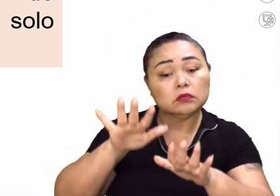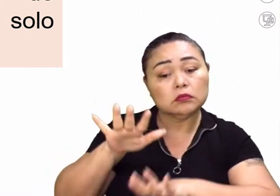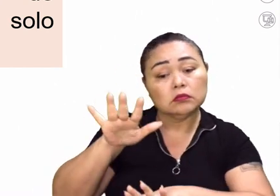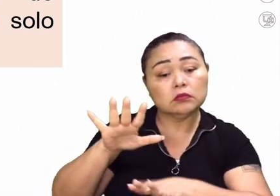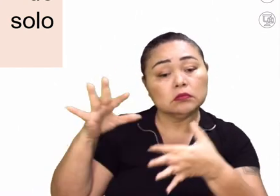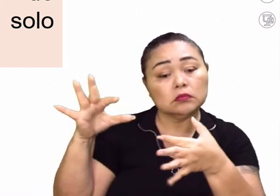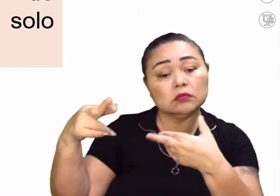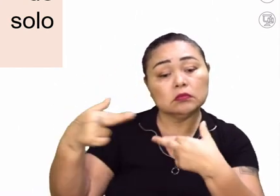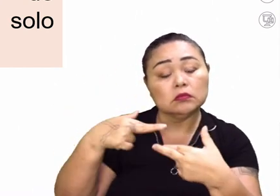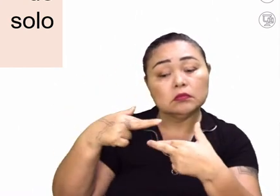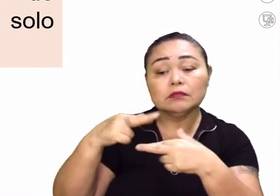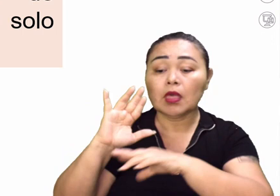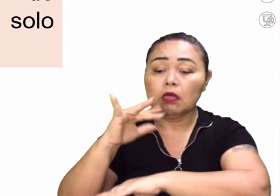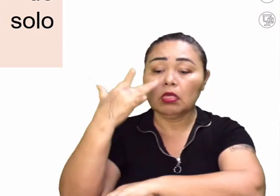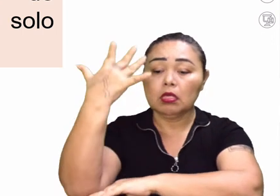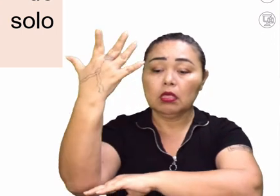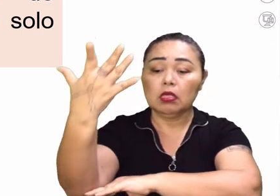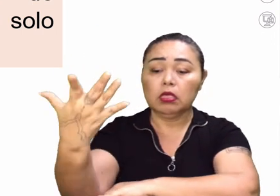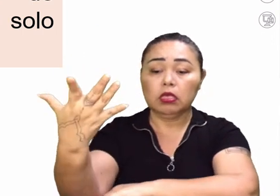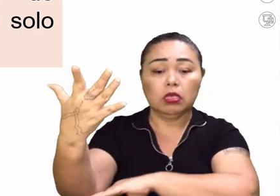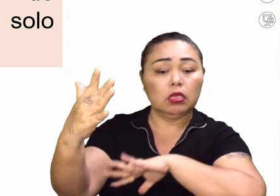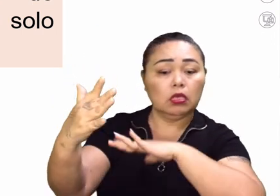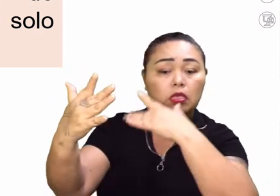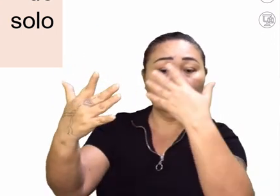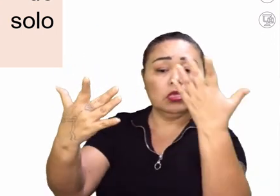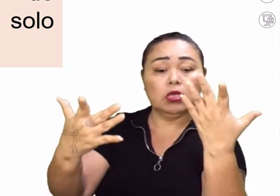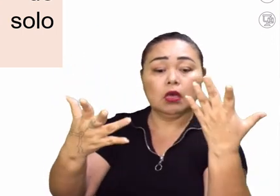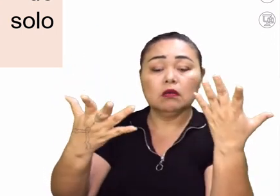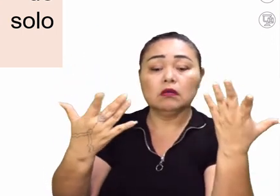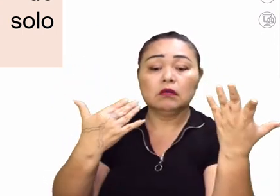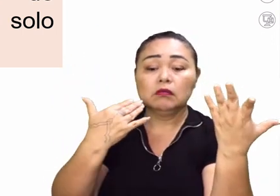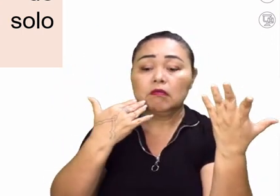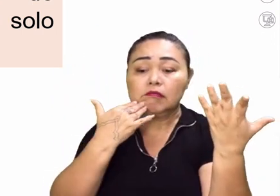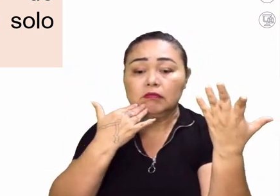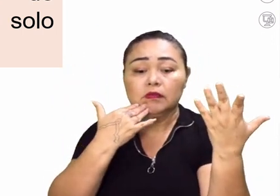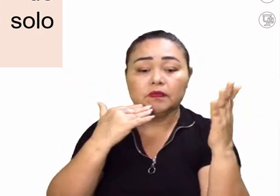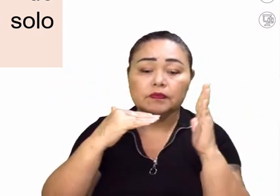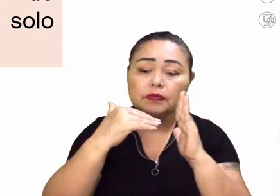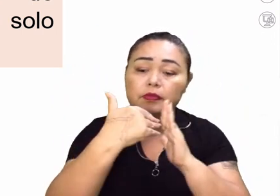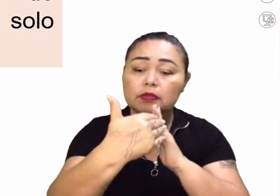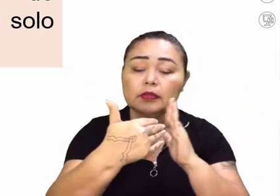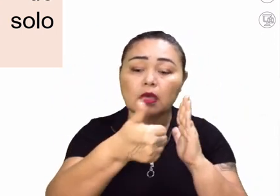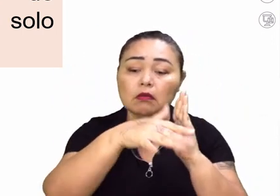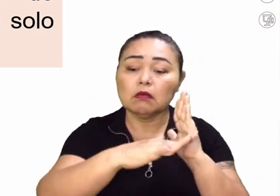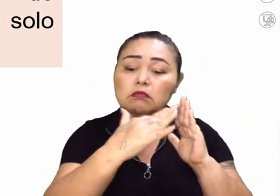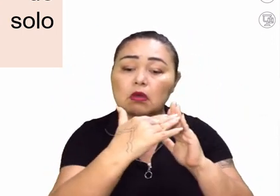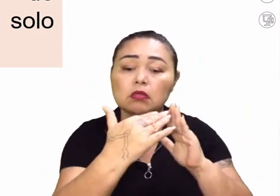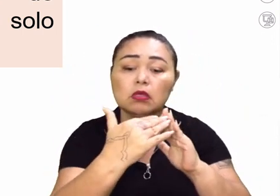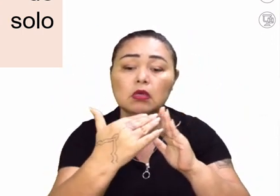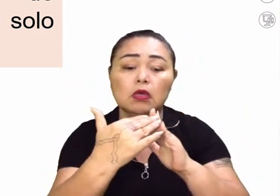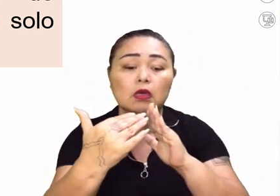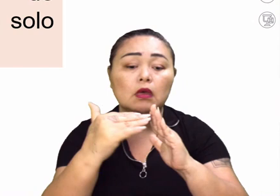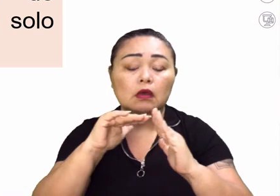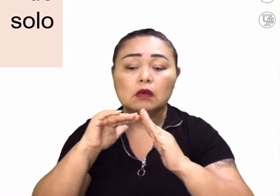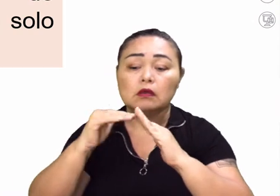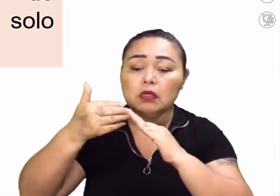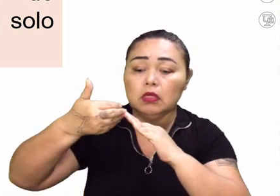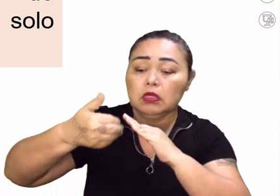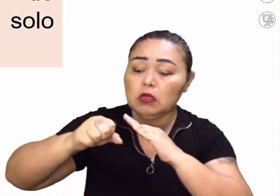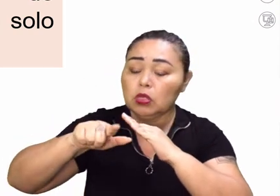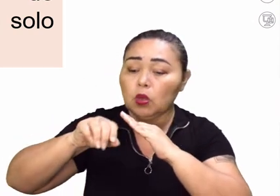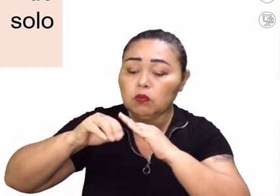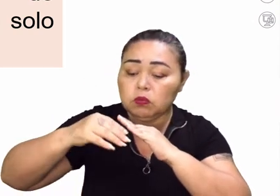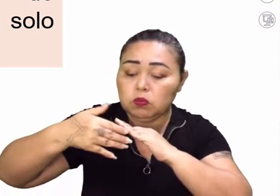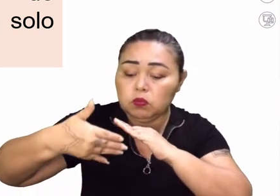estão associadas ao desmatamento a ocupação irregular de encostas e ao peso acumulado sobre o solo